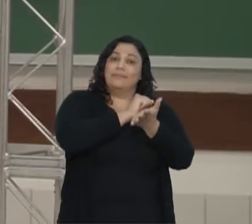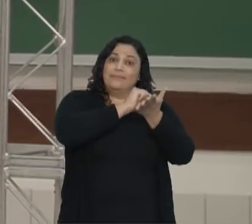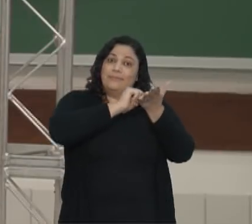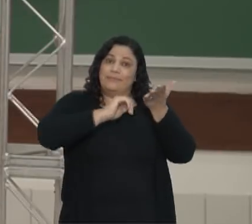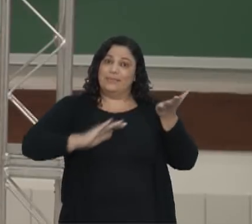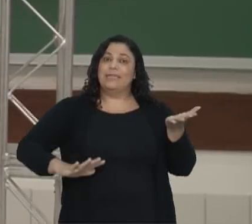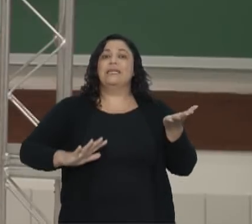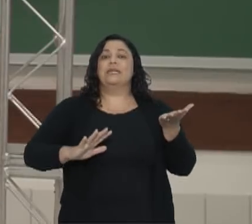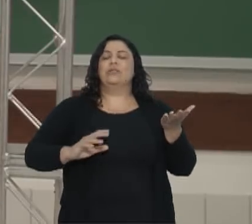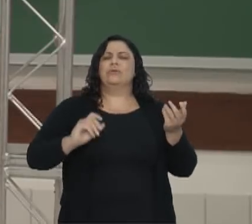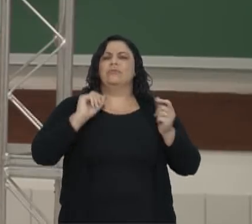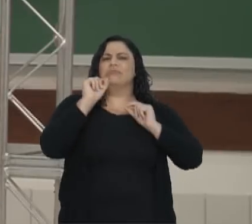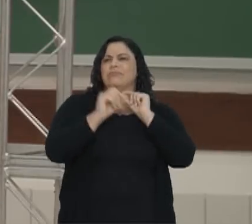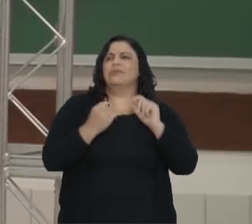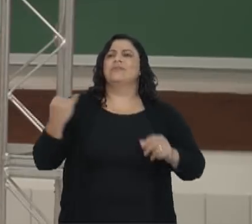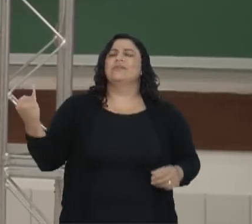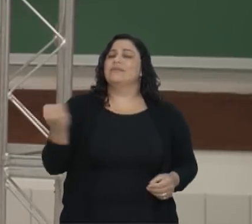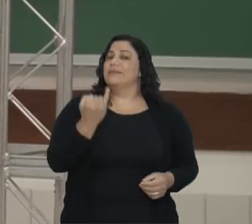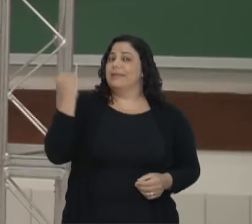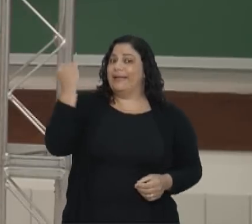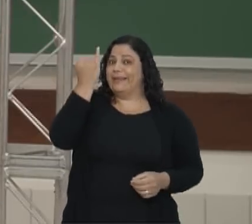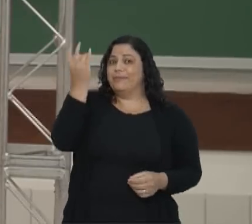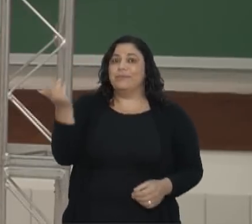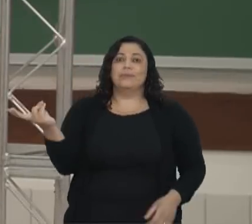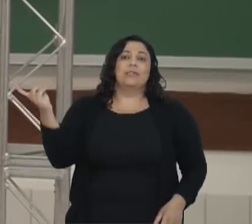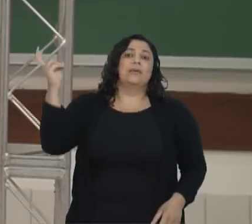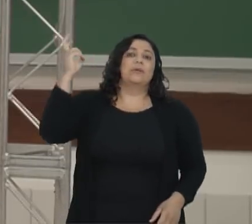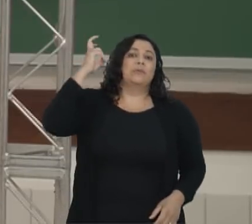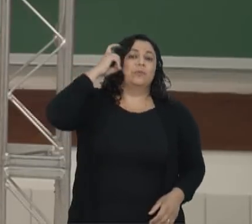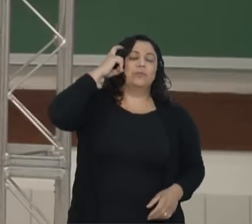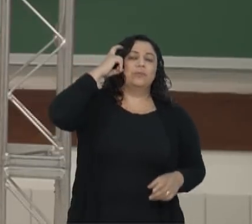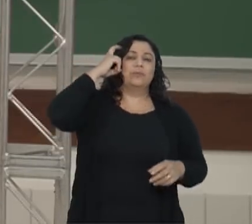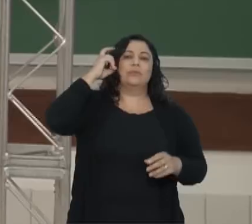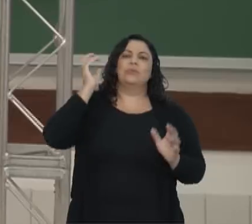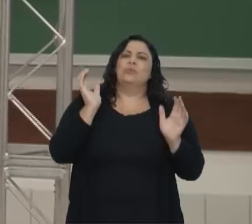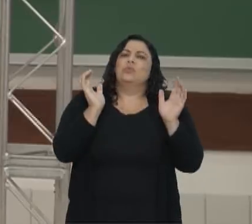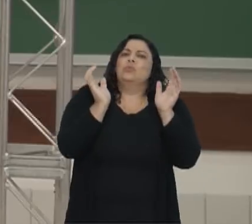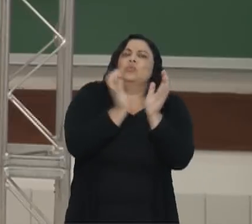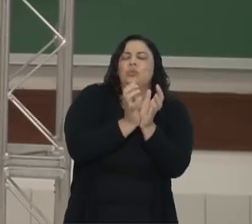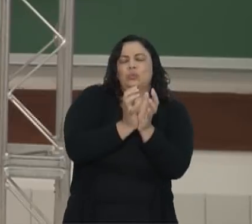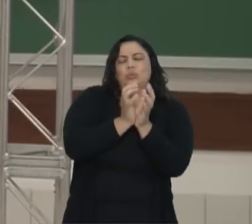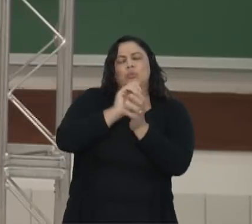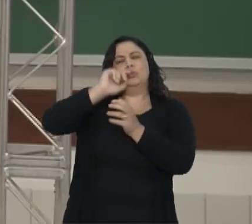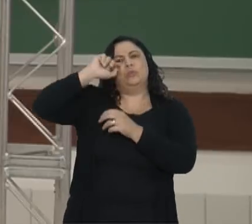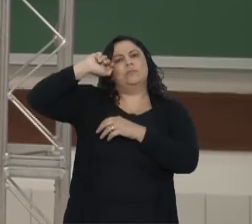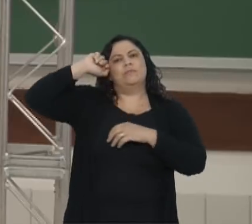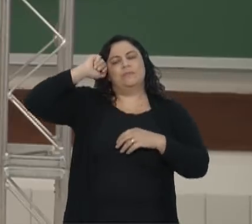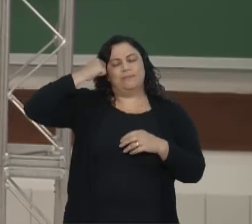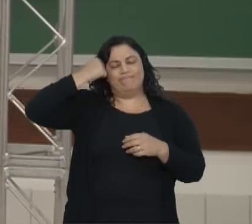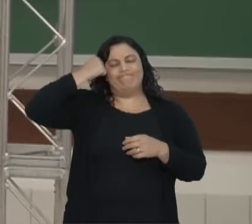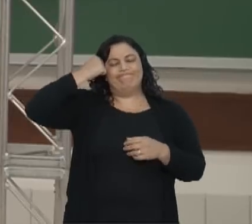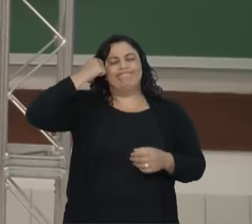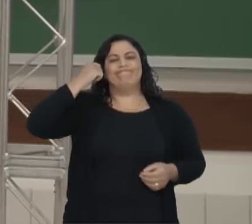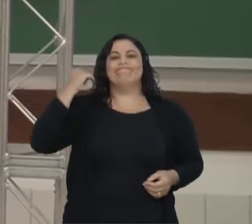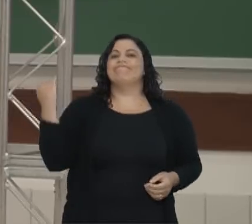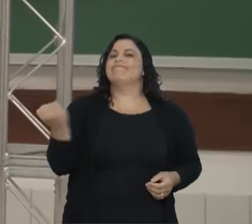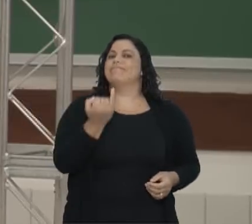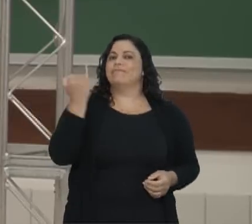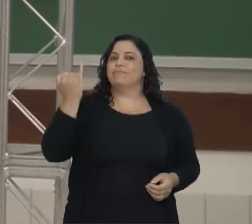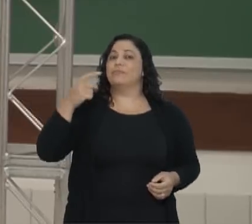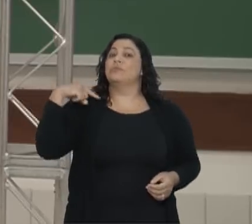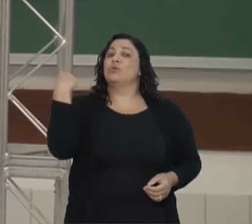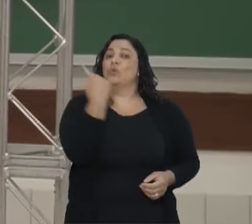olha o quanto é importante a cultura dos povos africanos para nós enquanto brasileiros. Porque nós somos